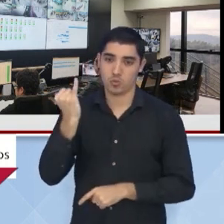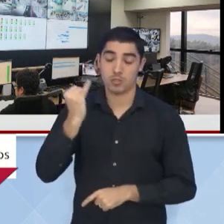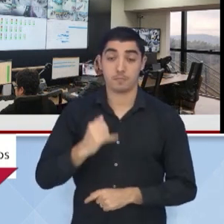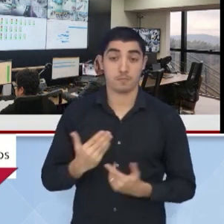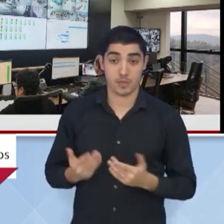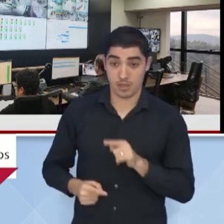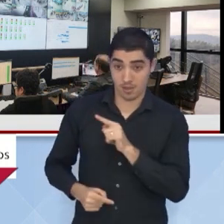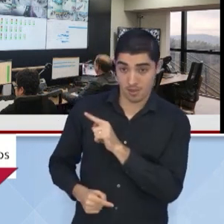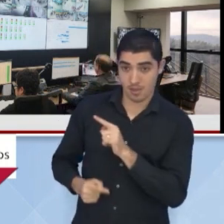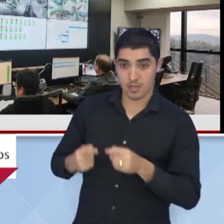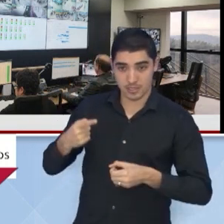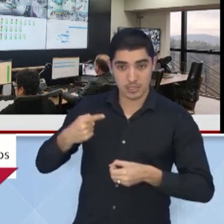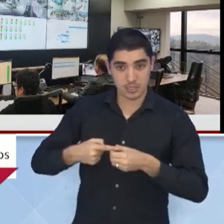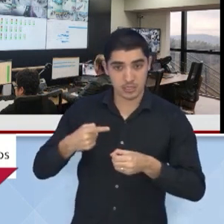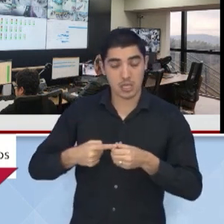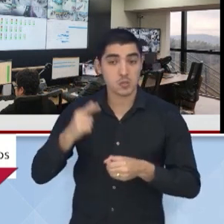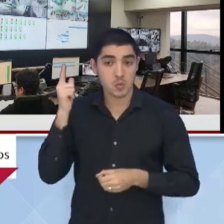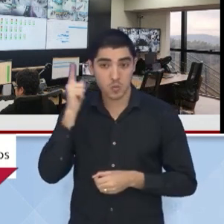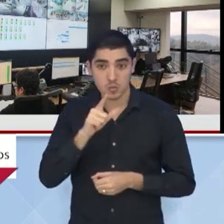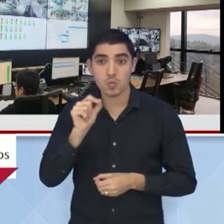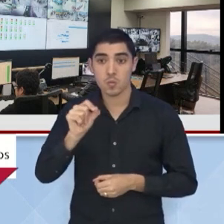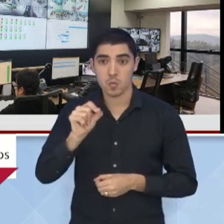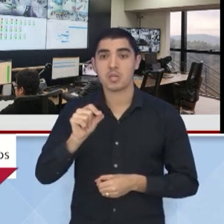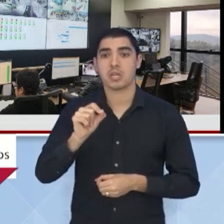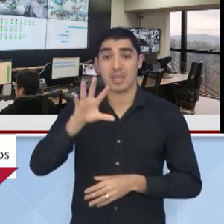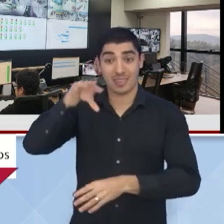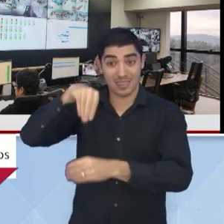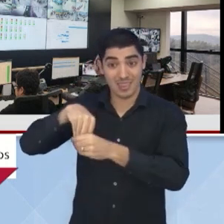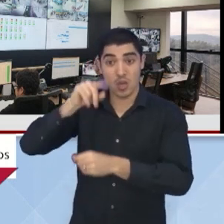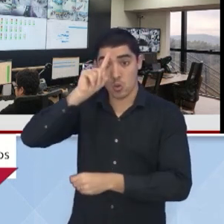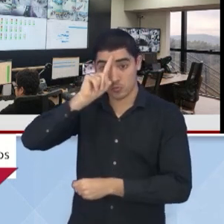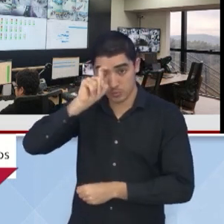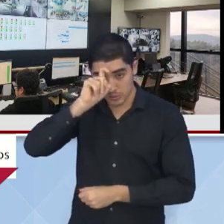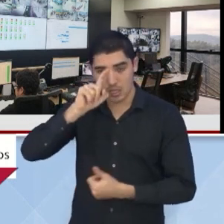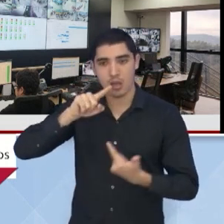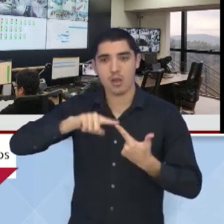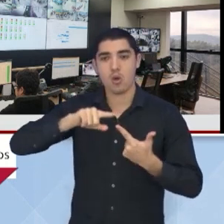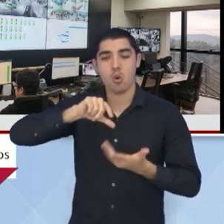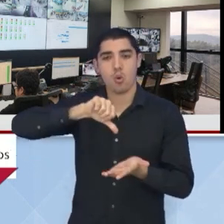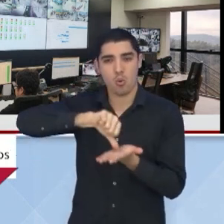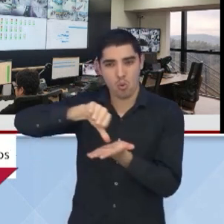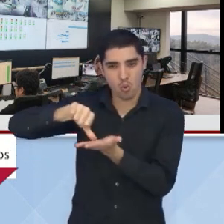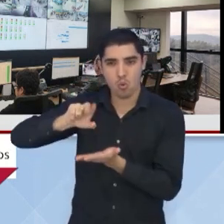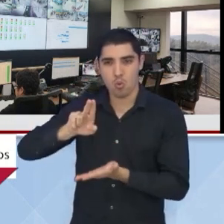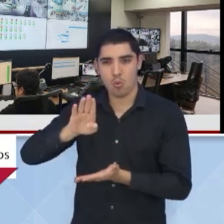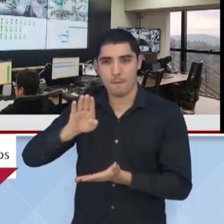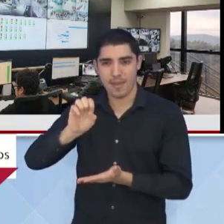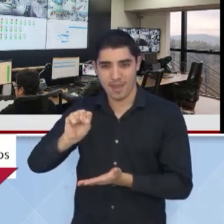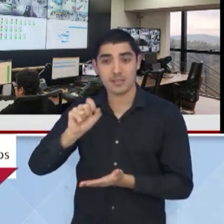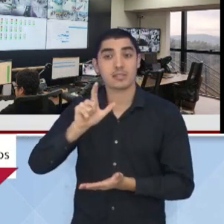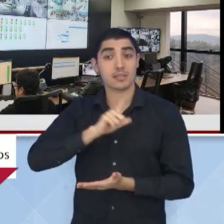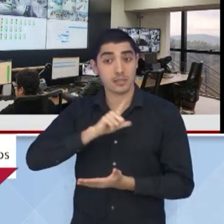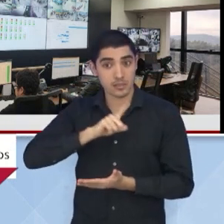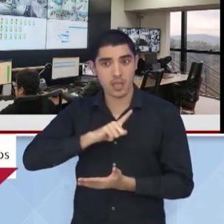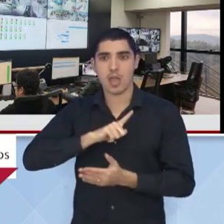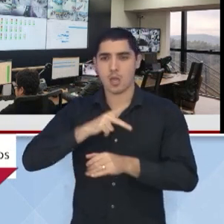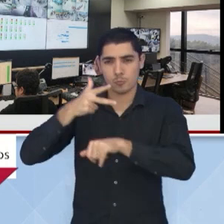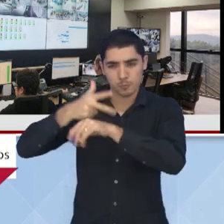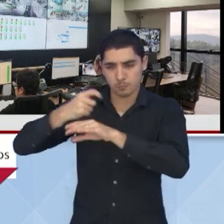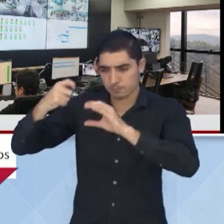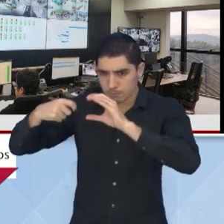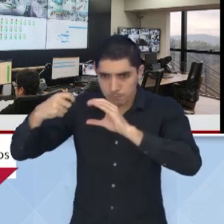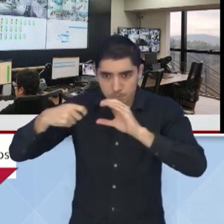município por exemplo colocou câmeras nos hospitais nas UBS e conseguia monitorar em tempo